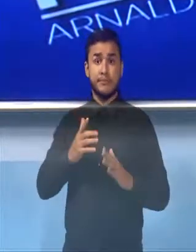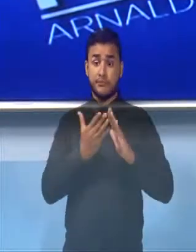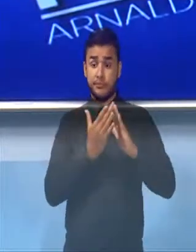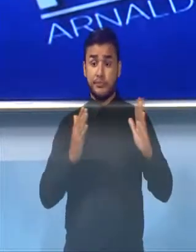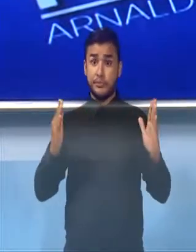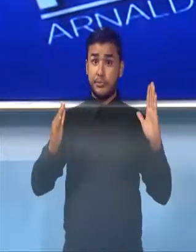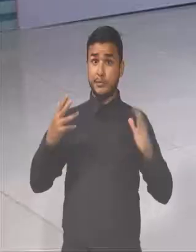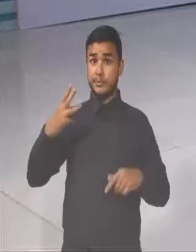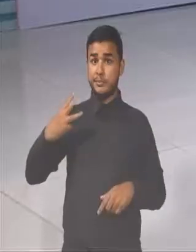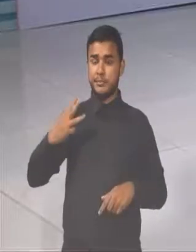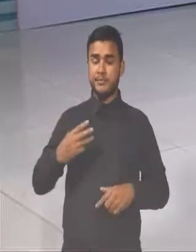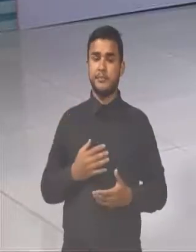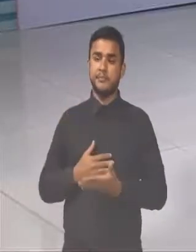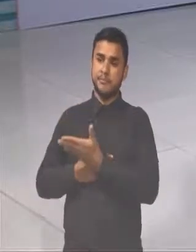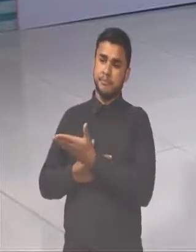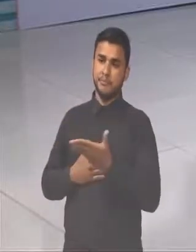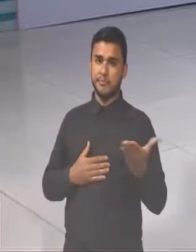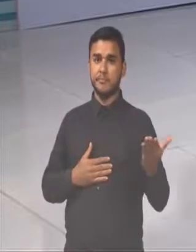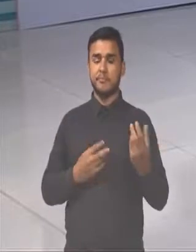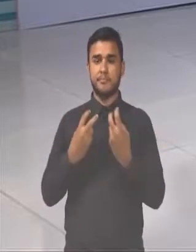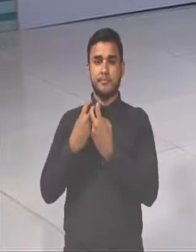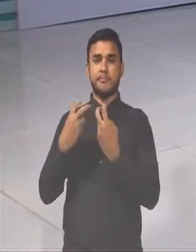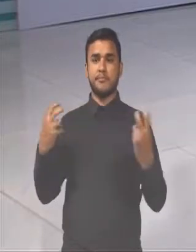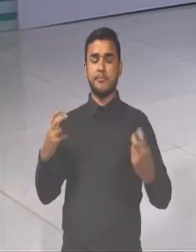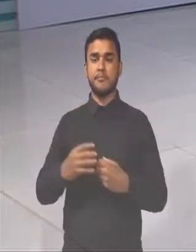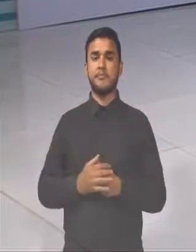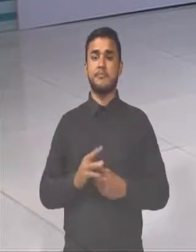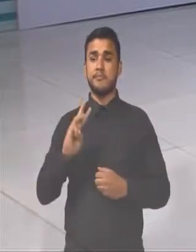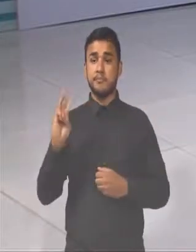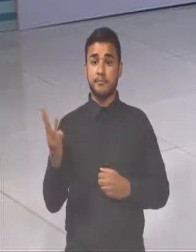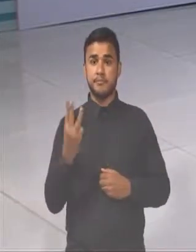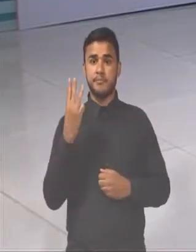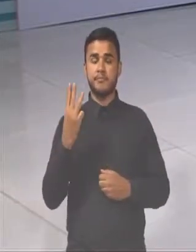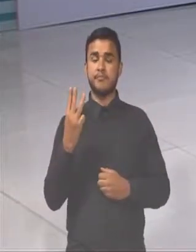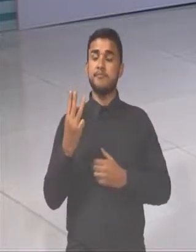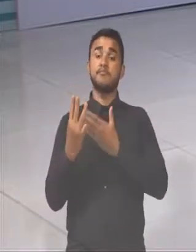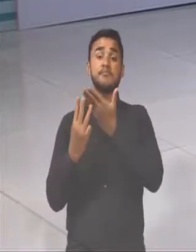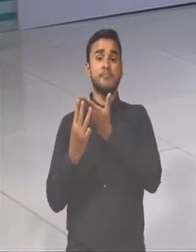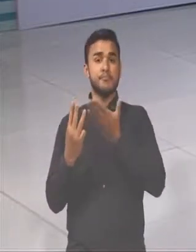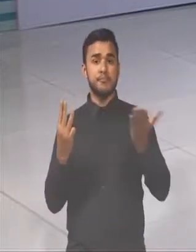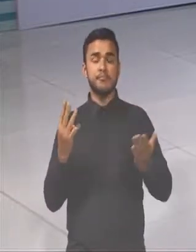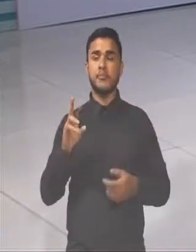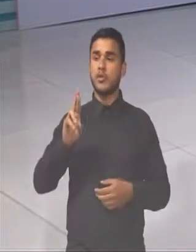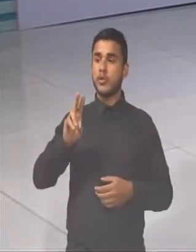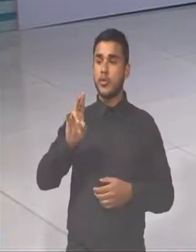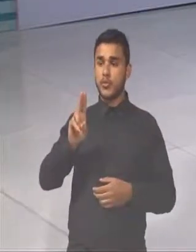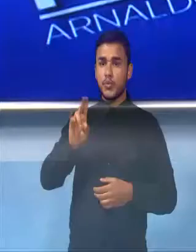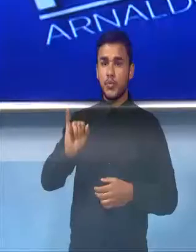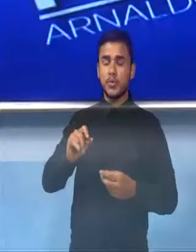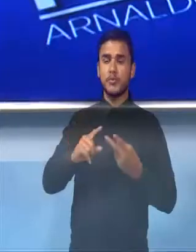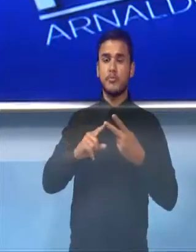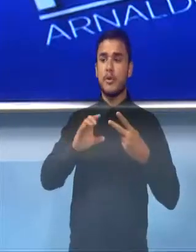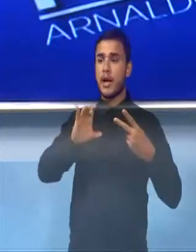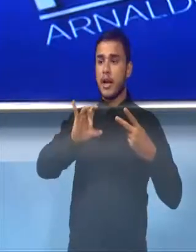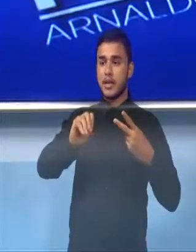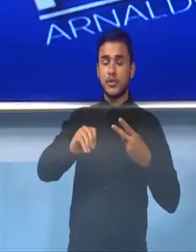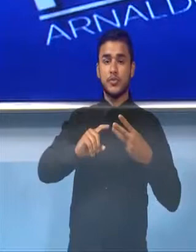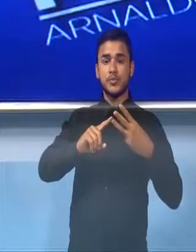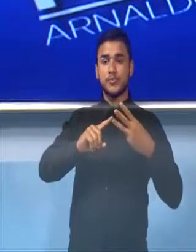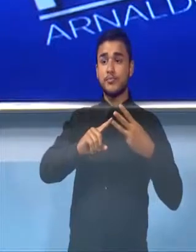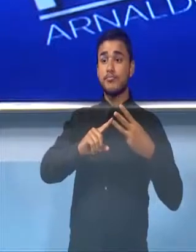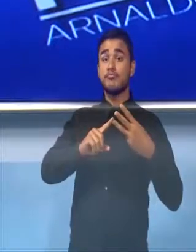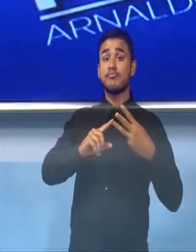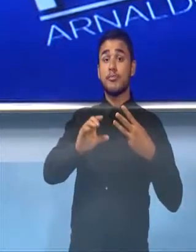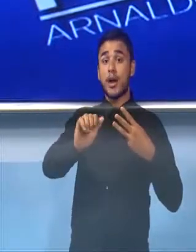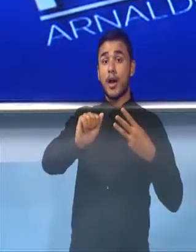terceiro bloco, as participações dos nossos debatedores, os professores Rui Martinho Rodrigues, Adolfo Marinho e Clésio Arruda, e eu quero colocar